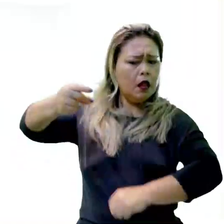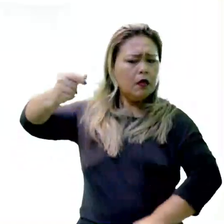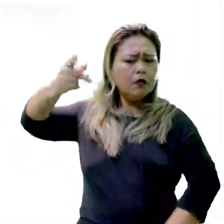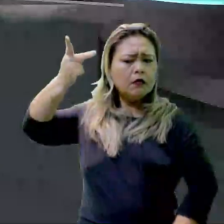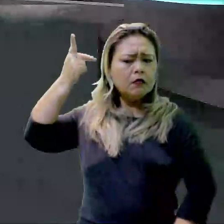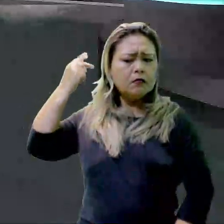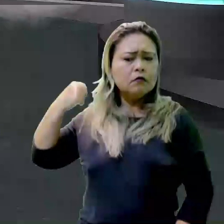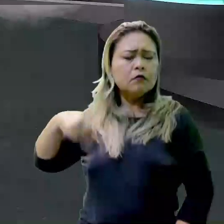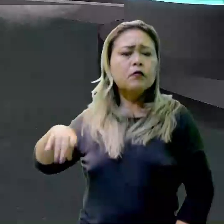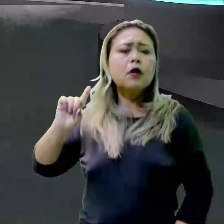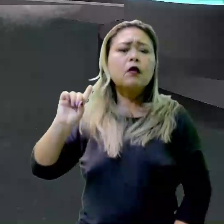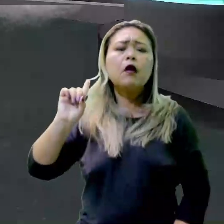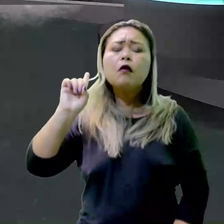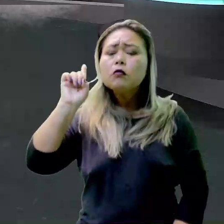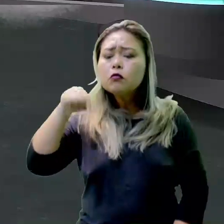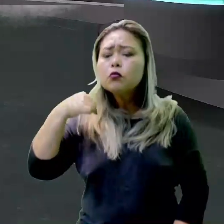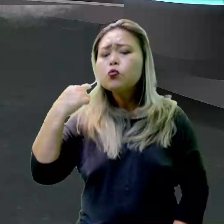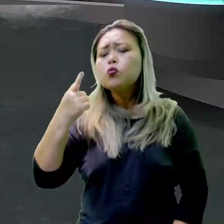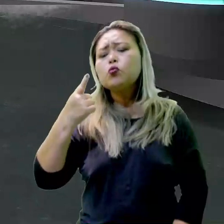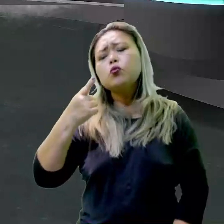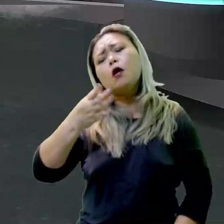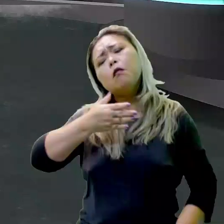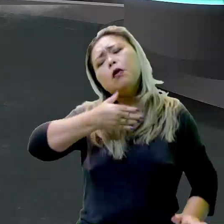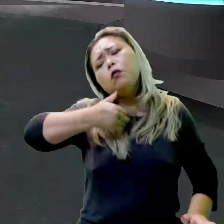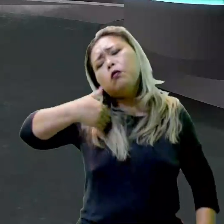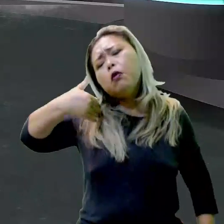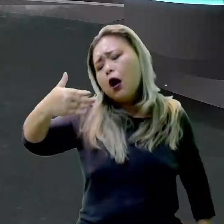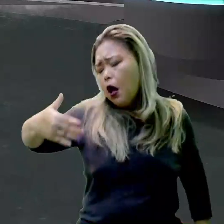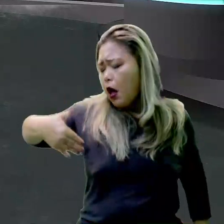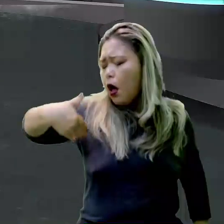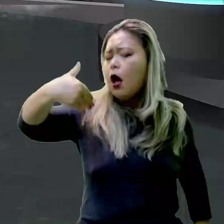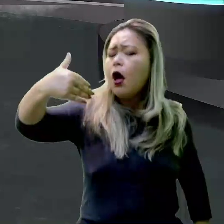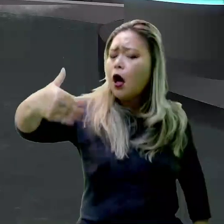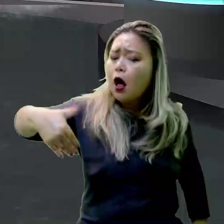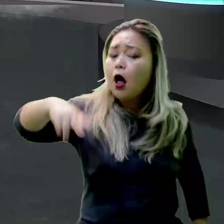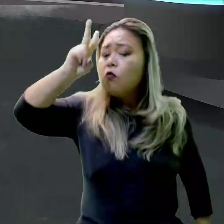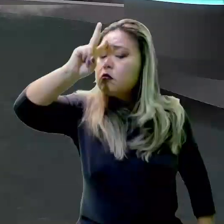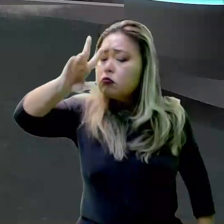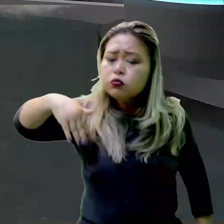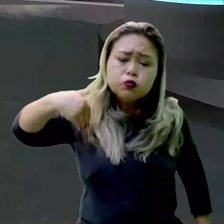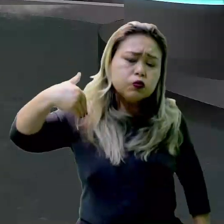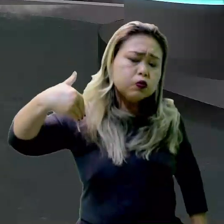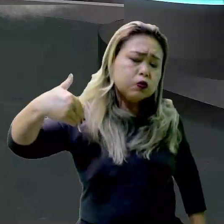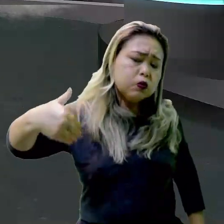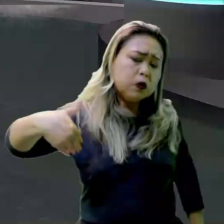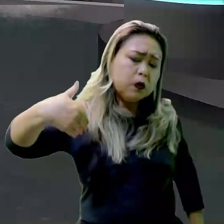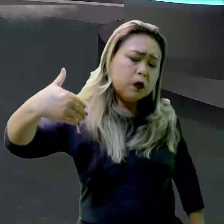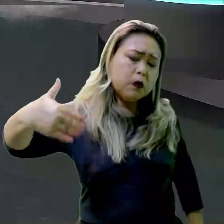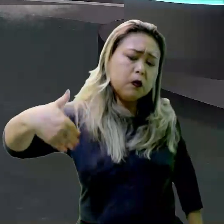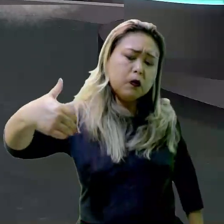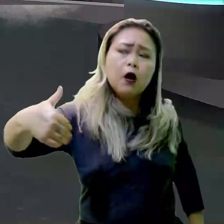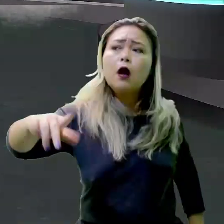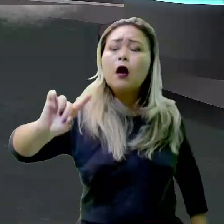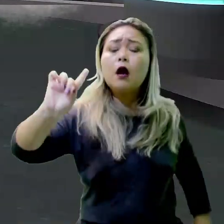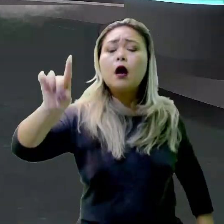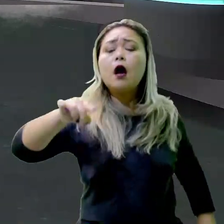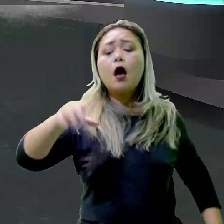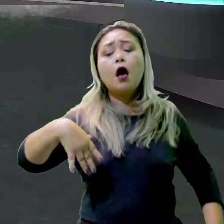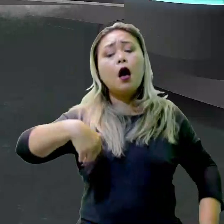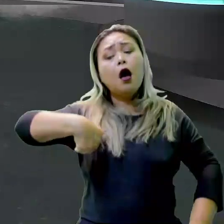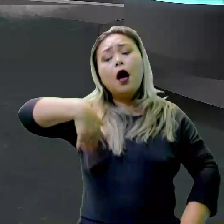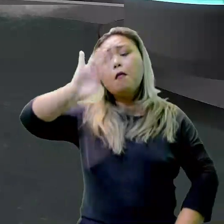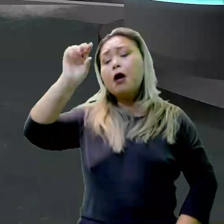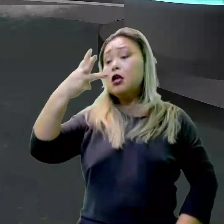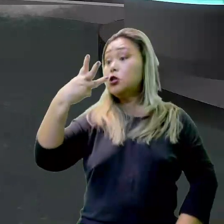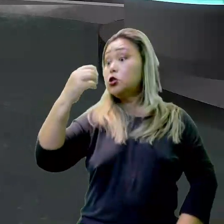primitiva foi um período mais longo da história. Vocês já pararam para pensar sobre isso? Ou seja, há mais de 30